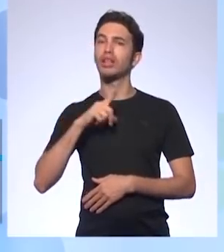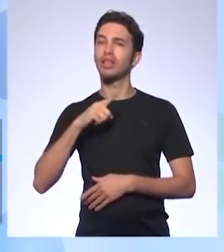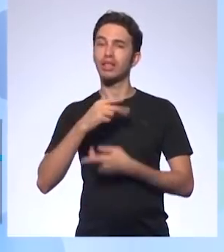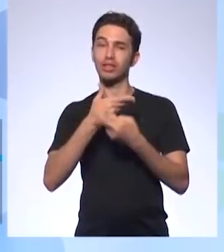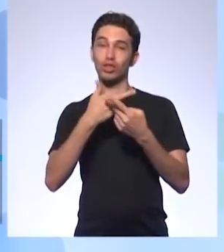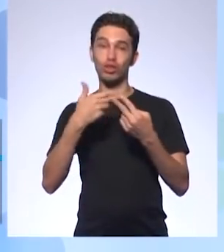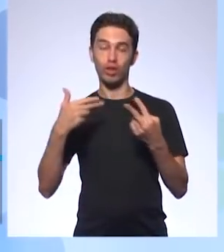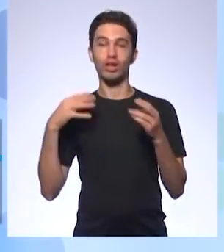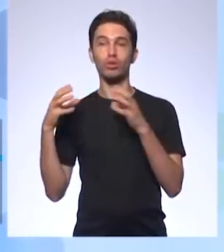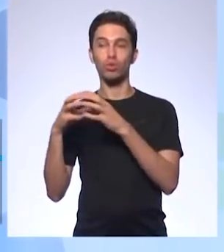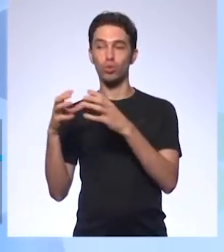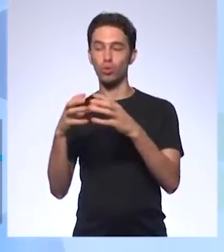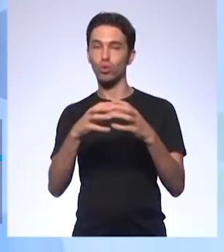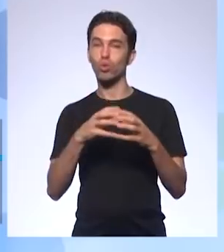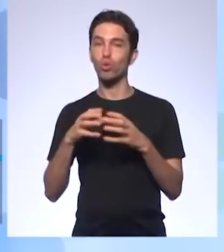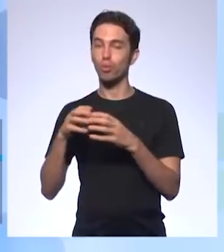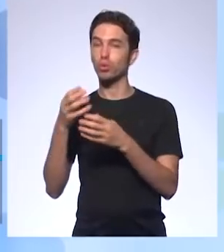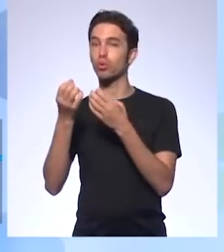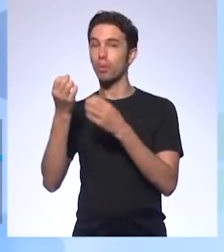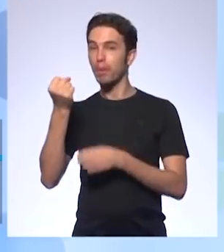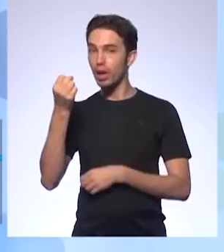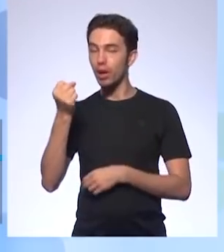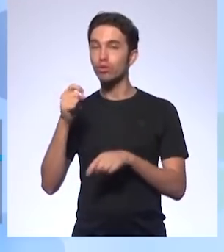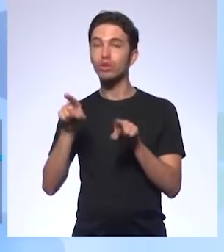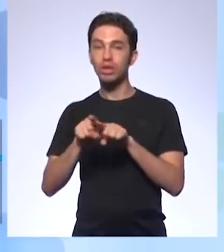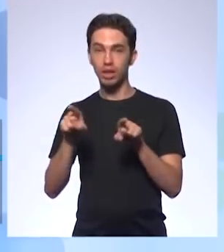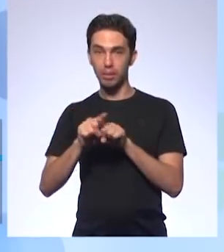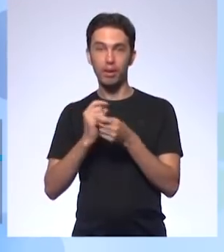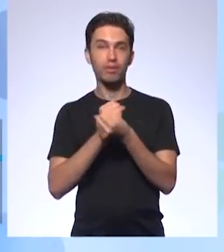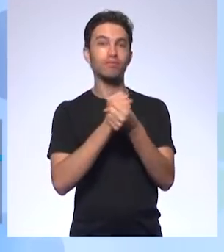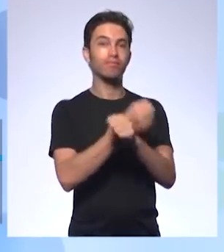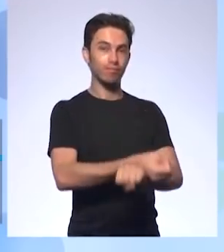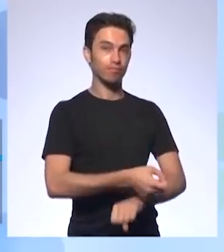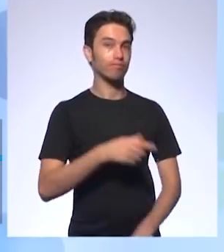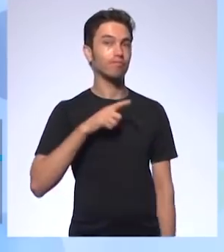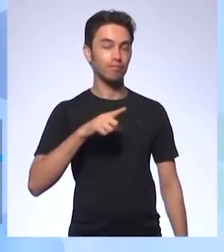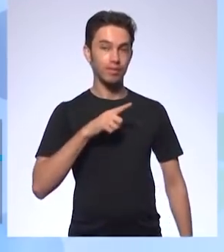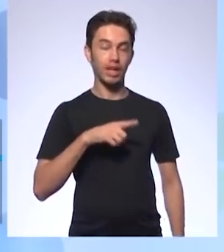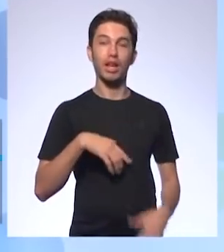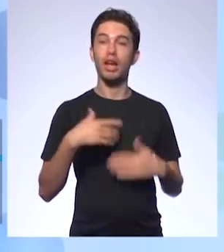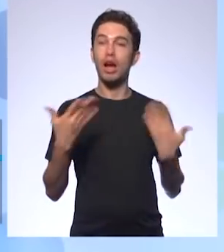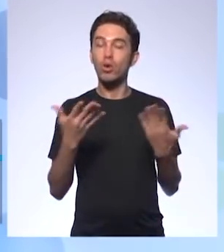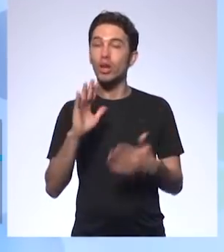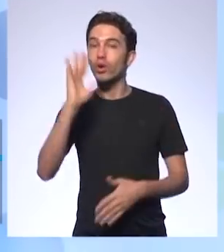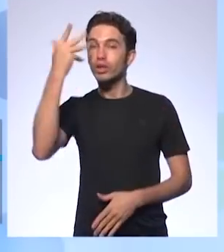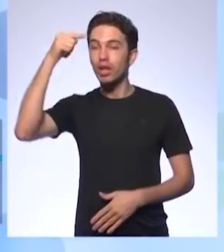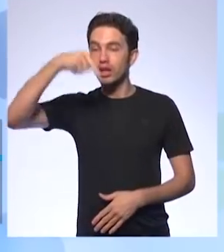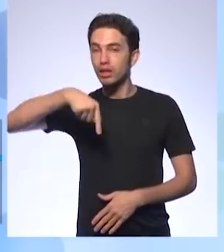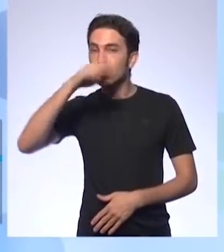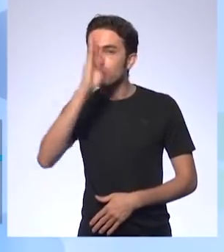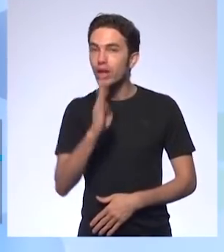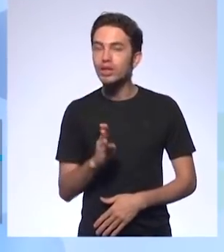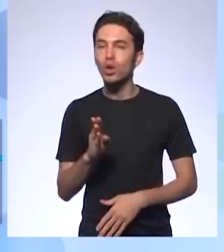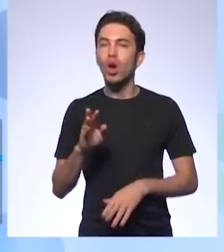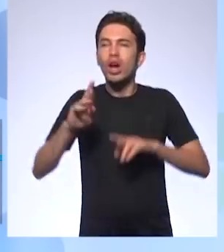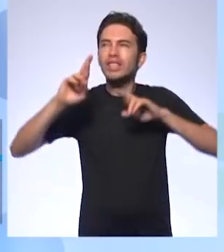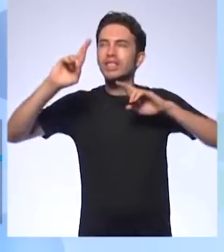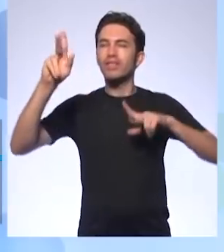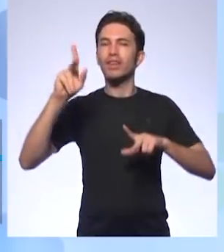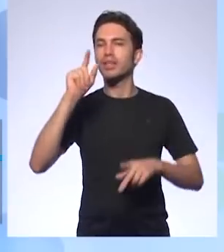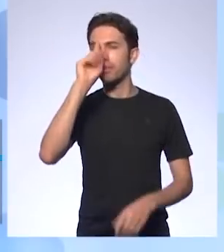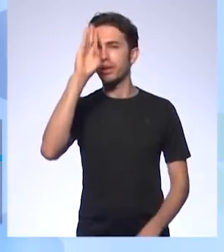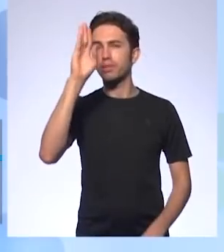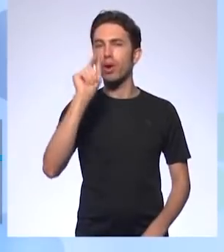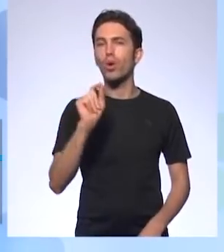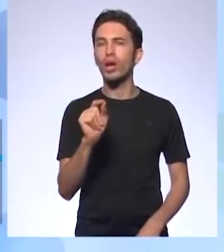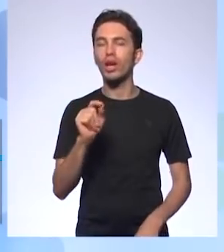brancas que também foram escravizados, certo? E o que aconteceu aqui no Brasil, qual que é a grande diferença? É